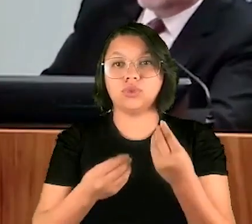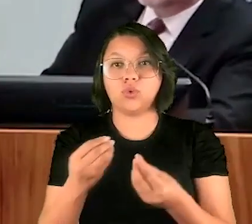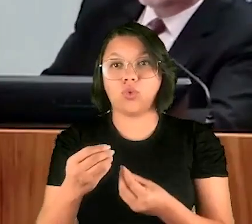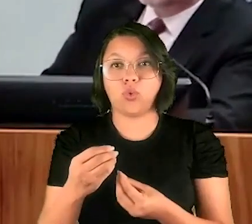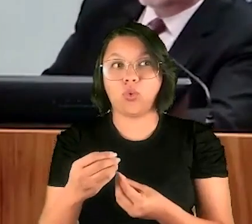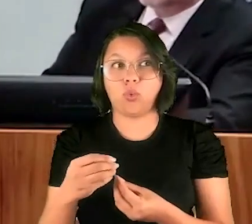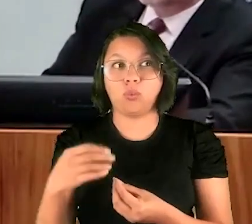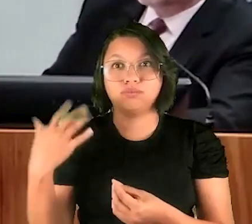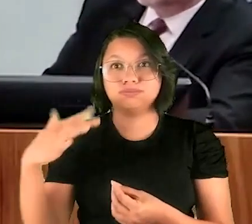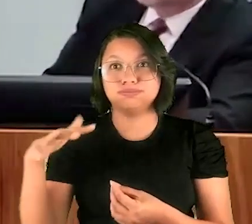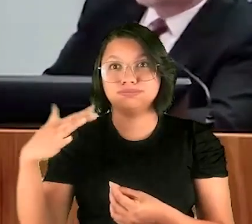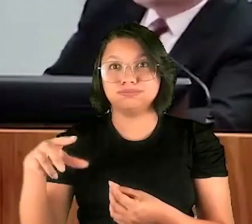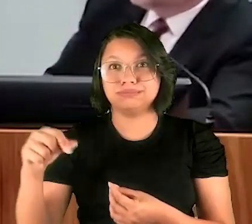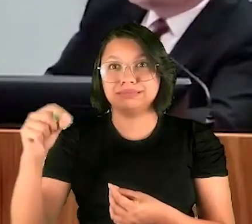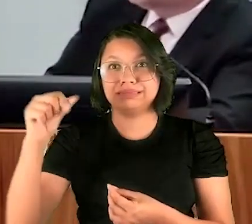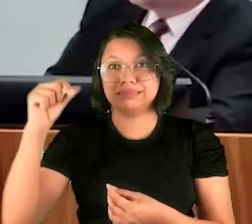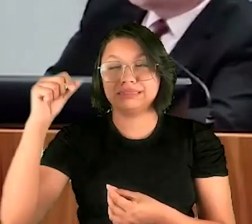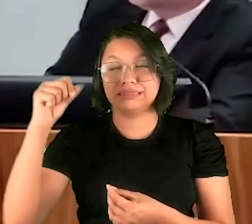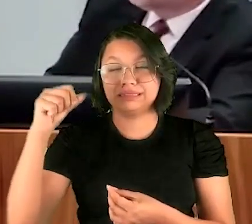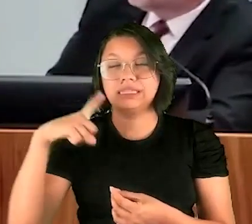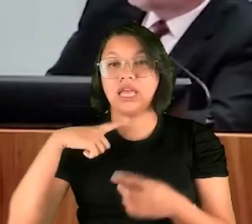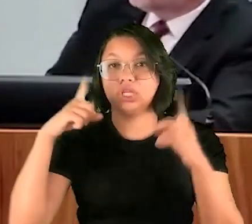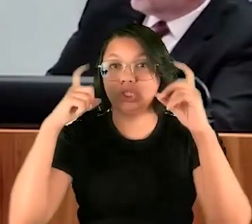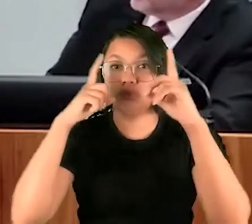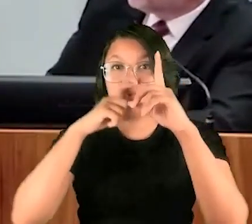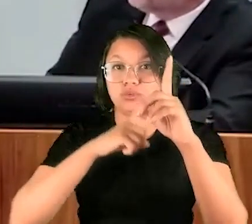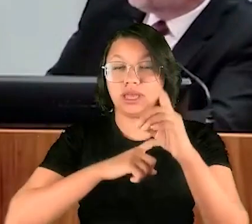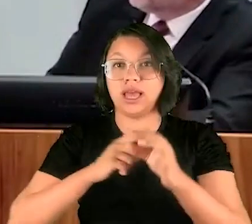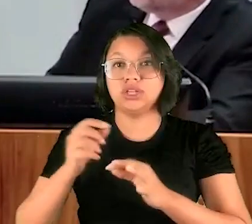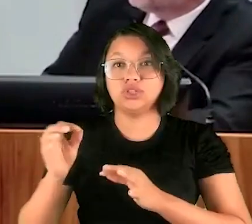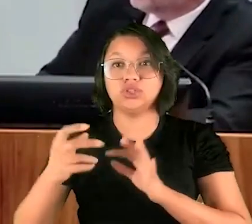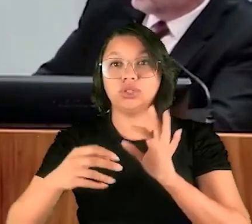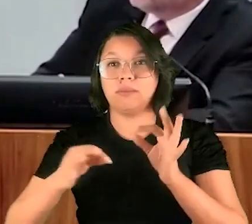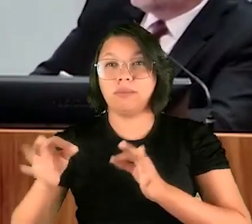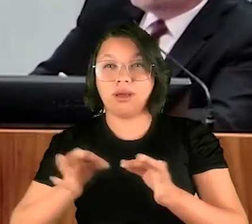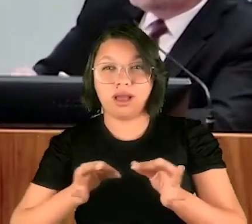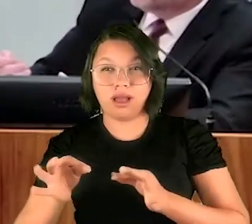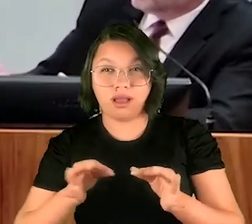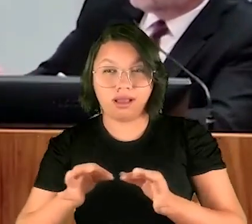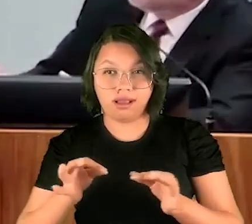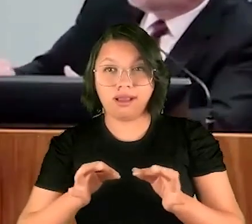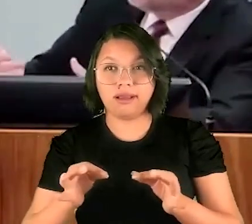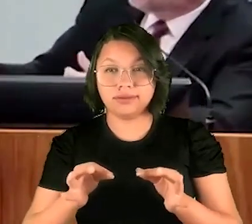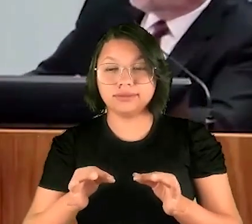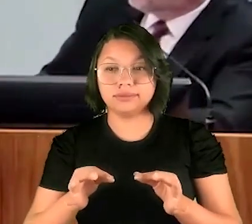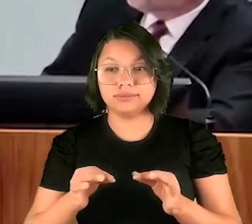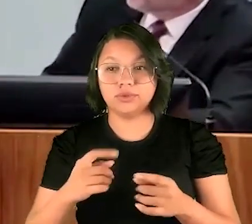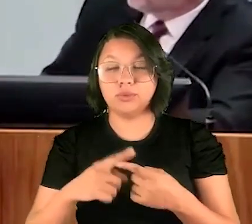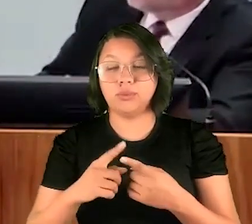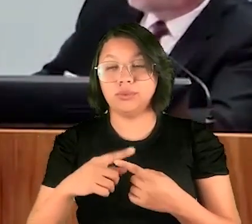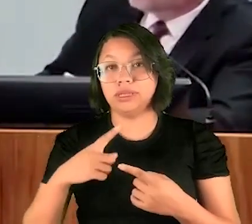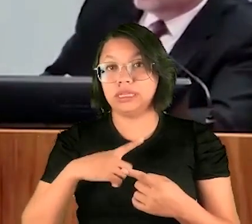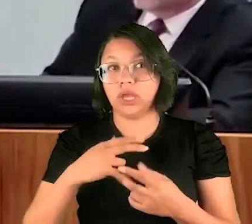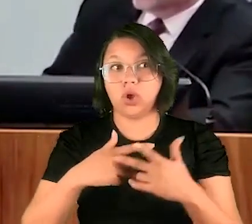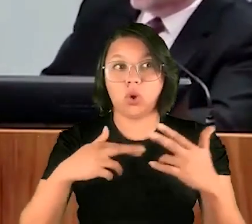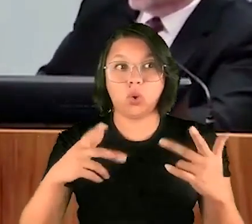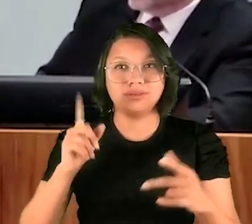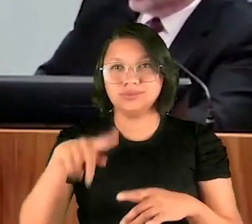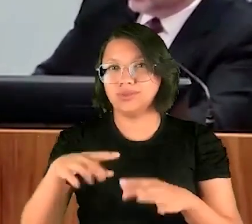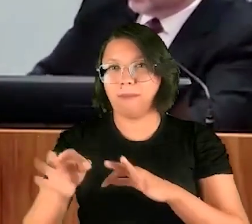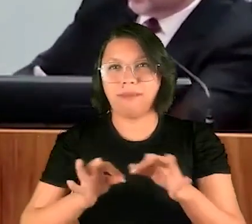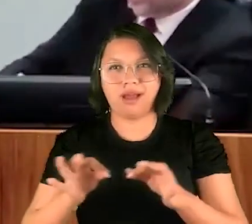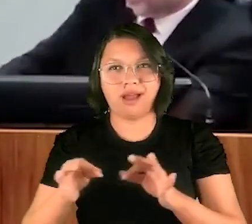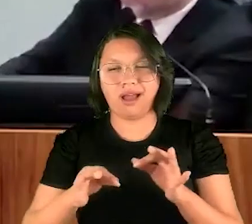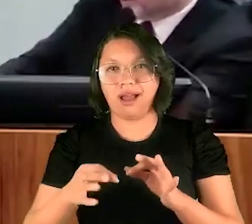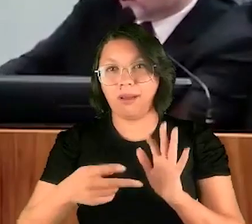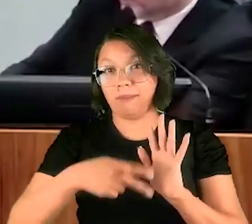muito altos, você acaba tendo uma dificuldade de planejamento estratégico, porque você tem demandas que não estão previamente planejadas. E quando